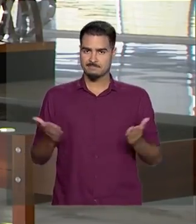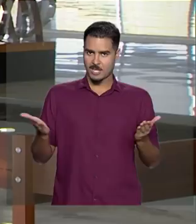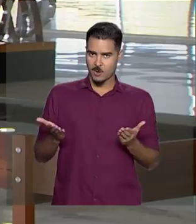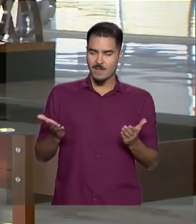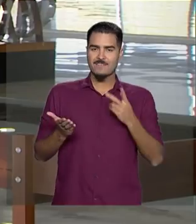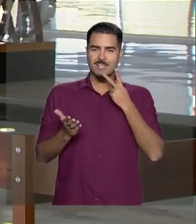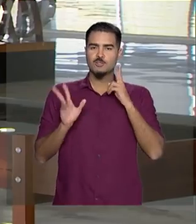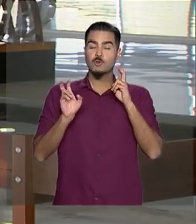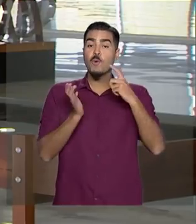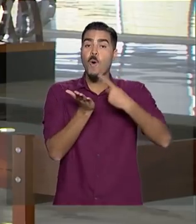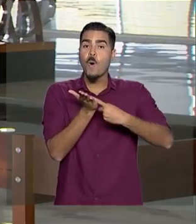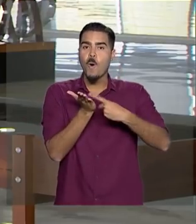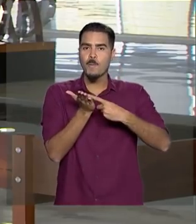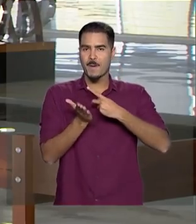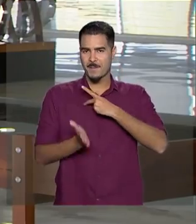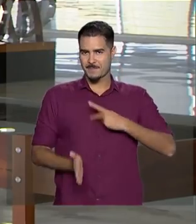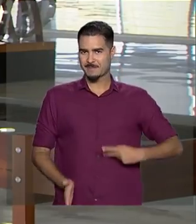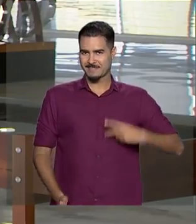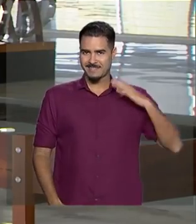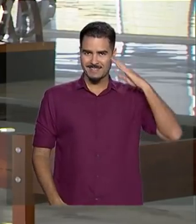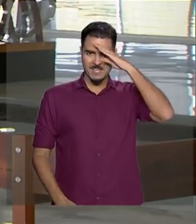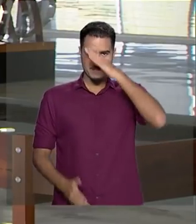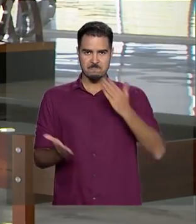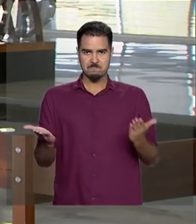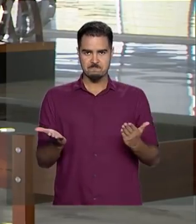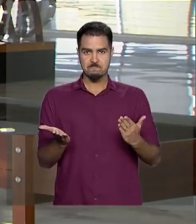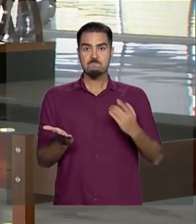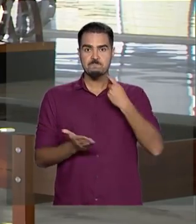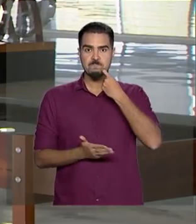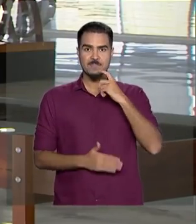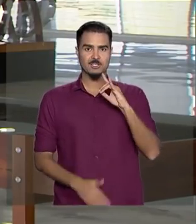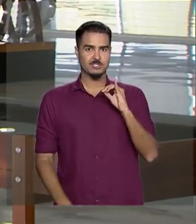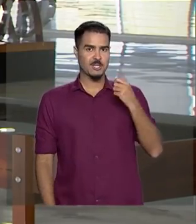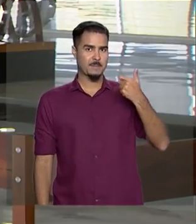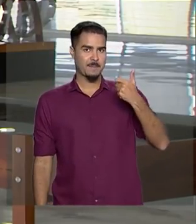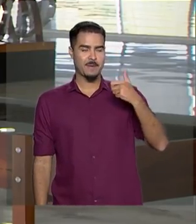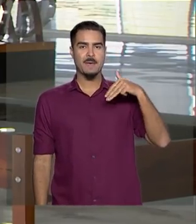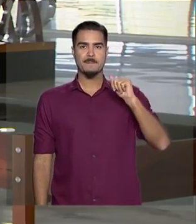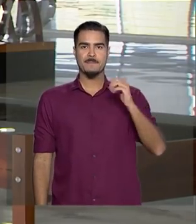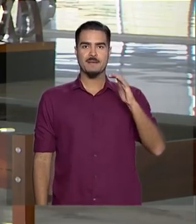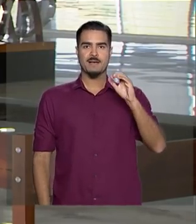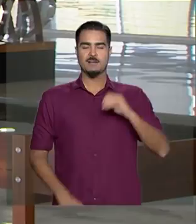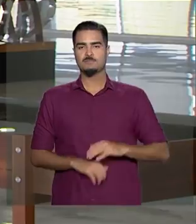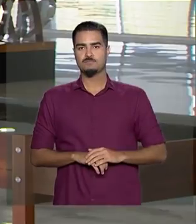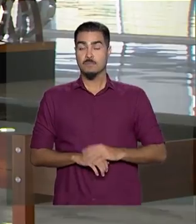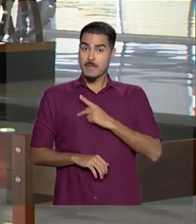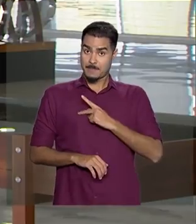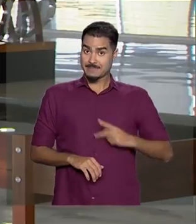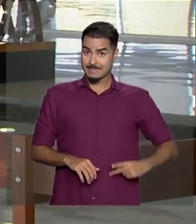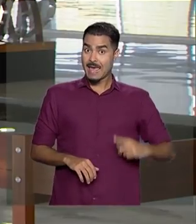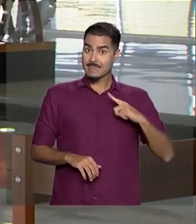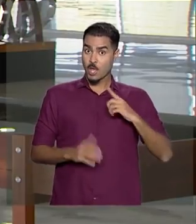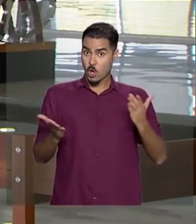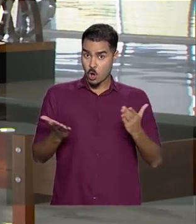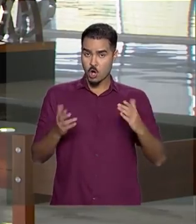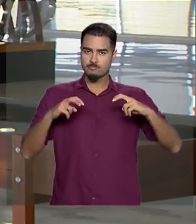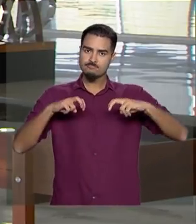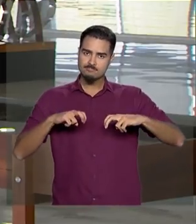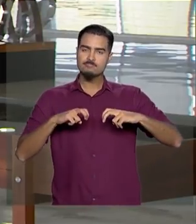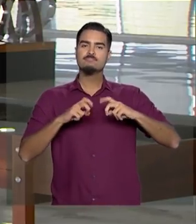falar da agenda do presidente Jair Bolsonaro nesta sexta-feira, 1º de março. O presidente recebe em instantes